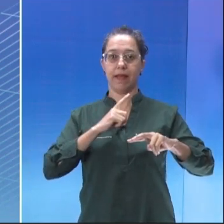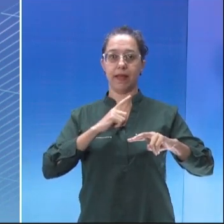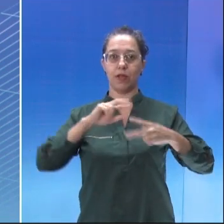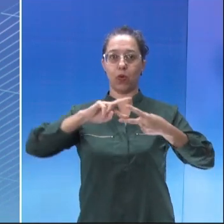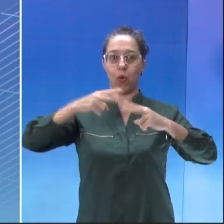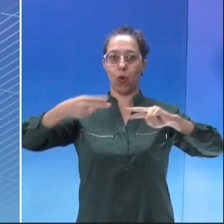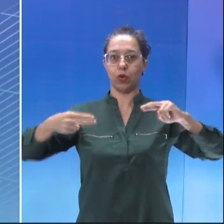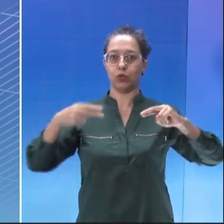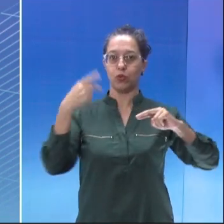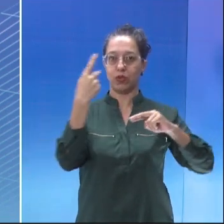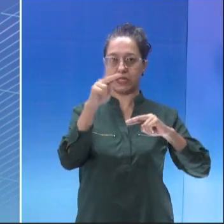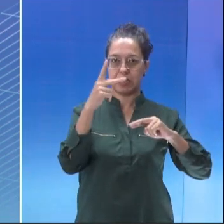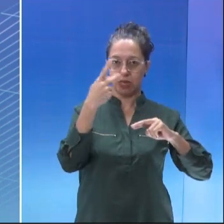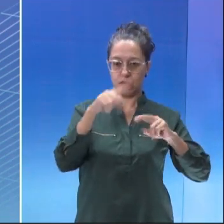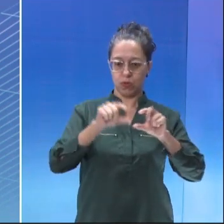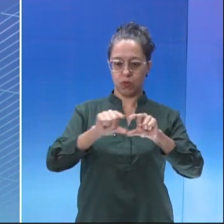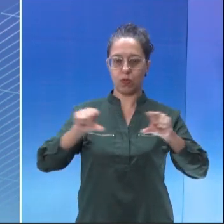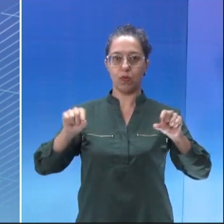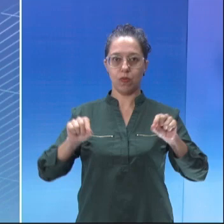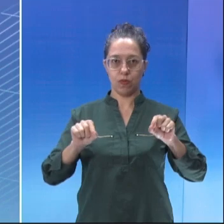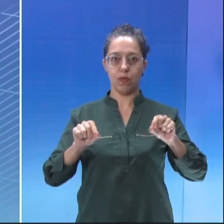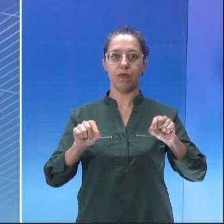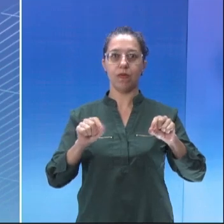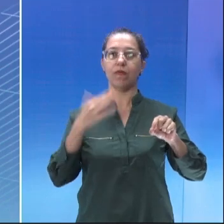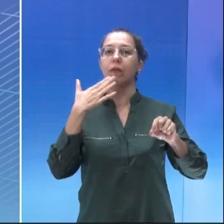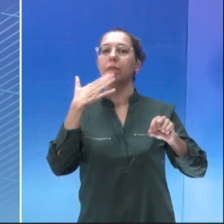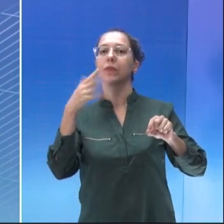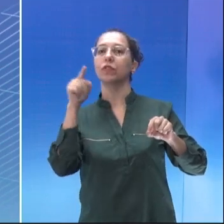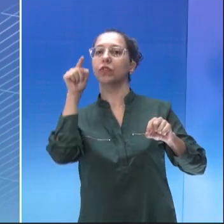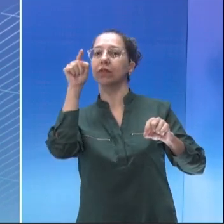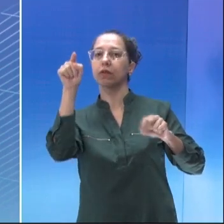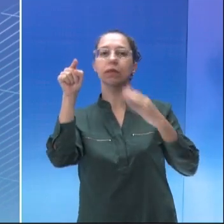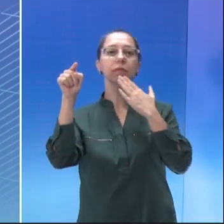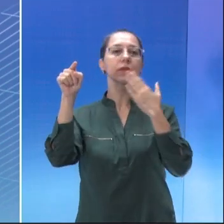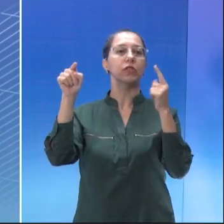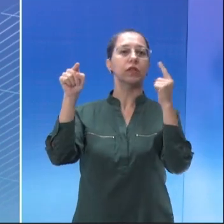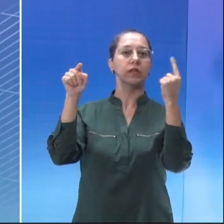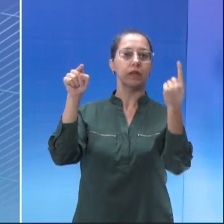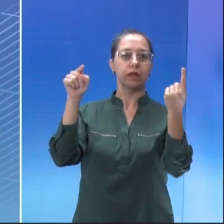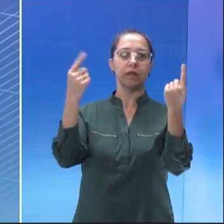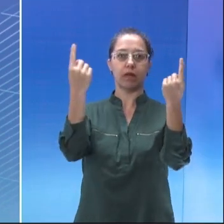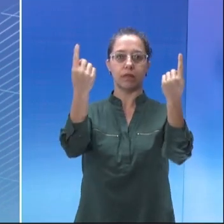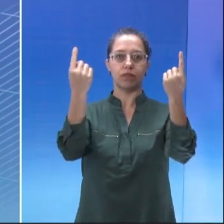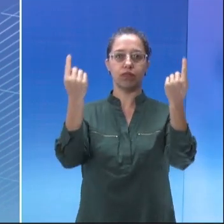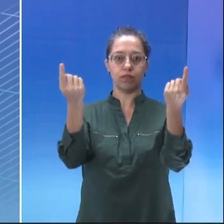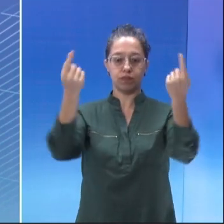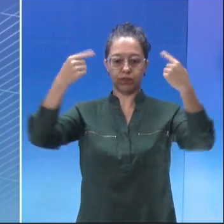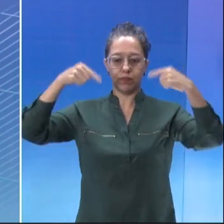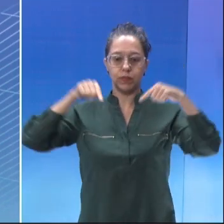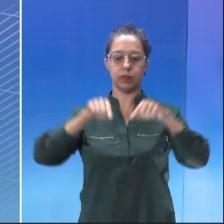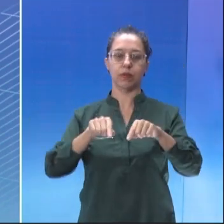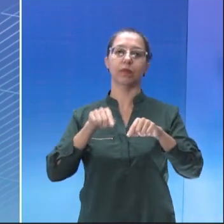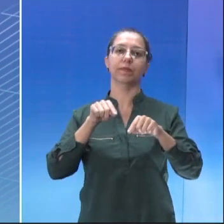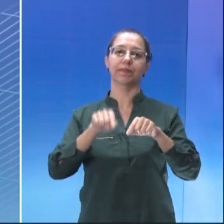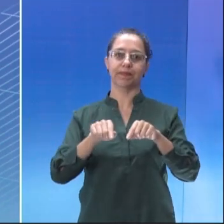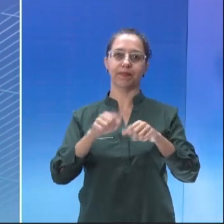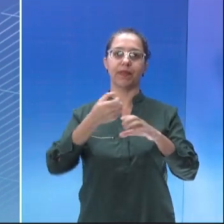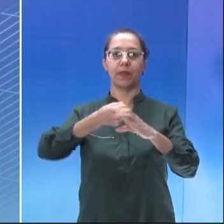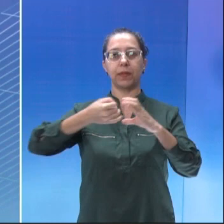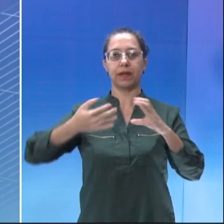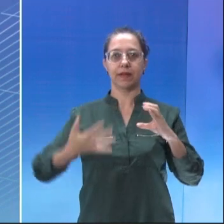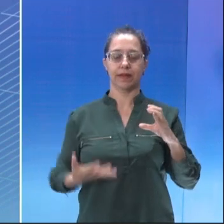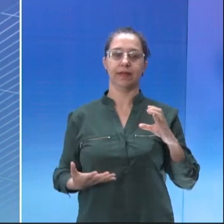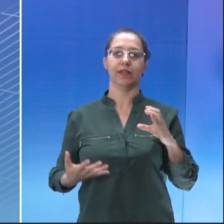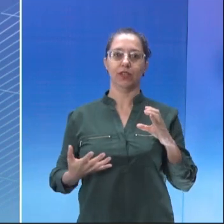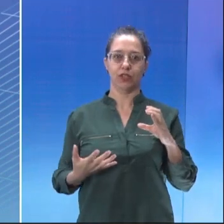código genético vai pedir com que a proteína que seja produzida, ela dê para você essa